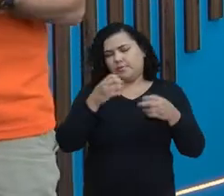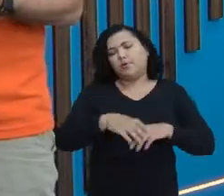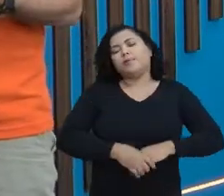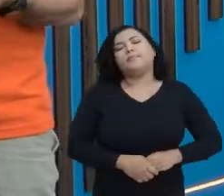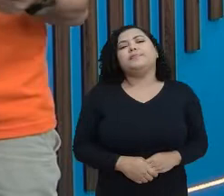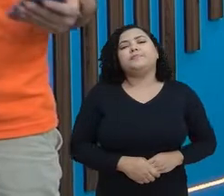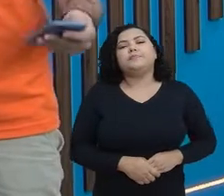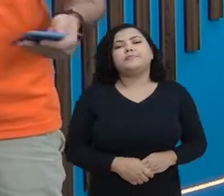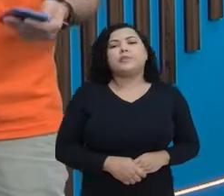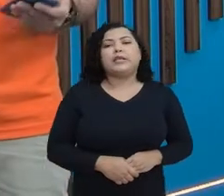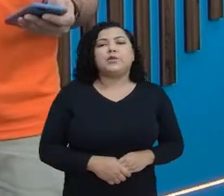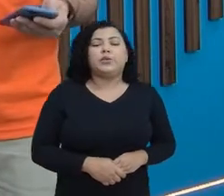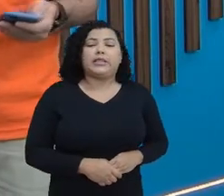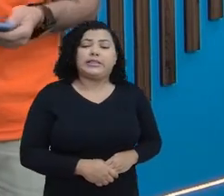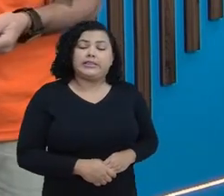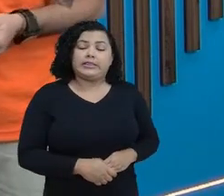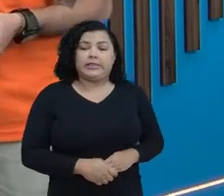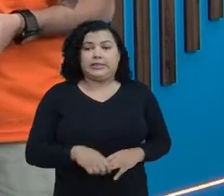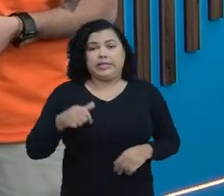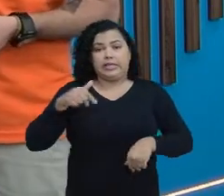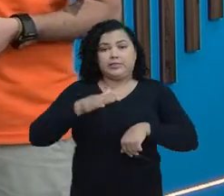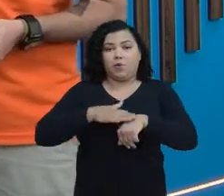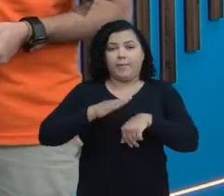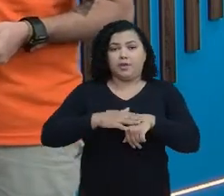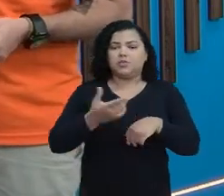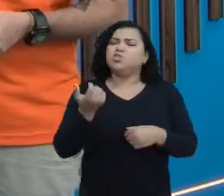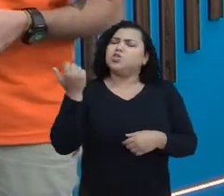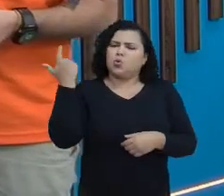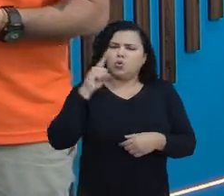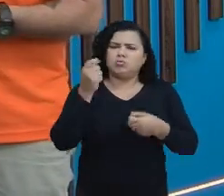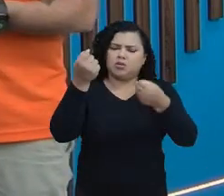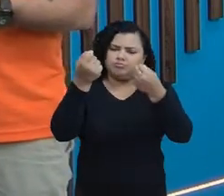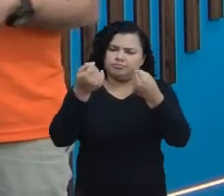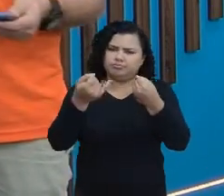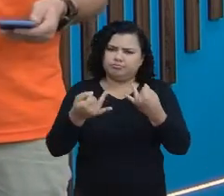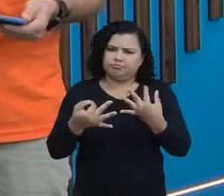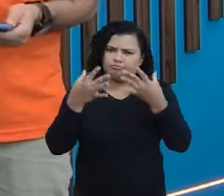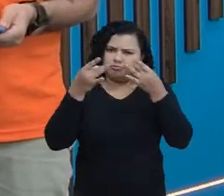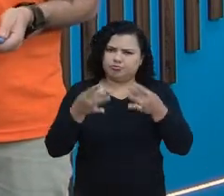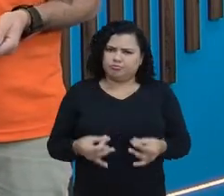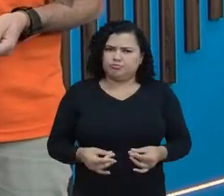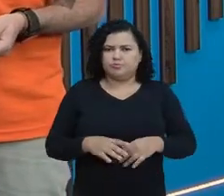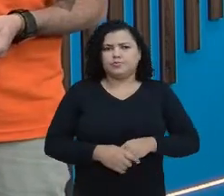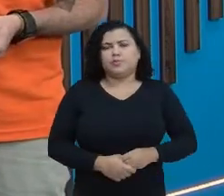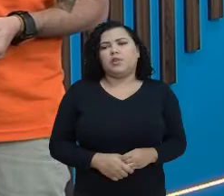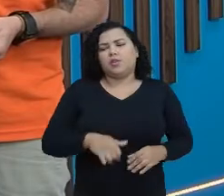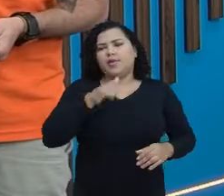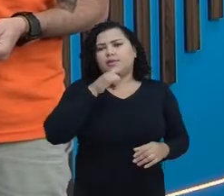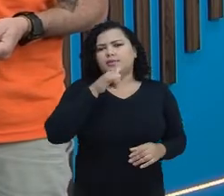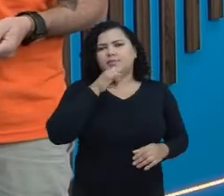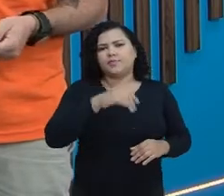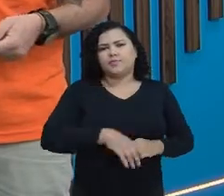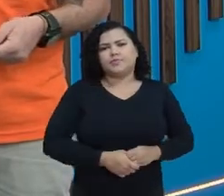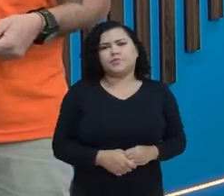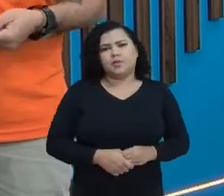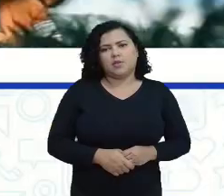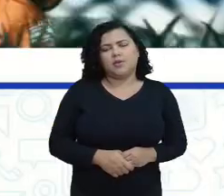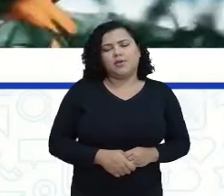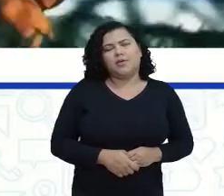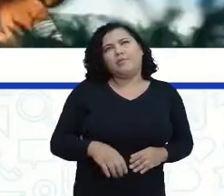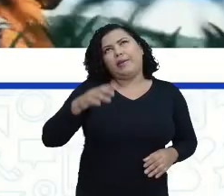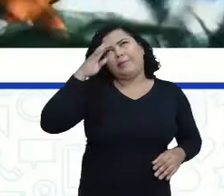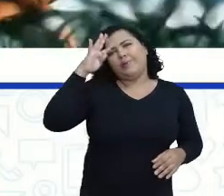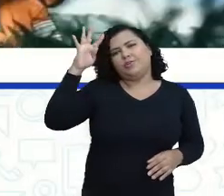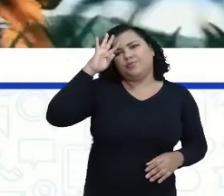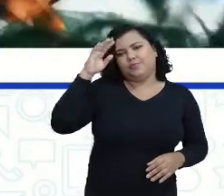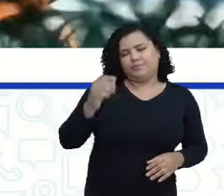nessa situação a gente vai conseguir fazer essa descrição. Então, para supor aqui uma determinada distância, vamos